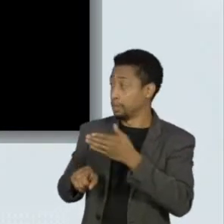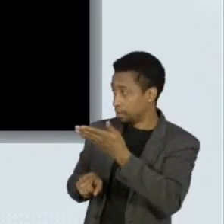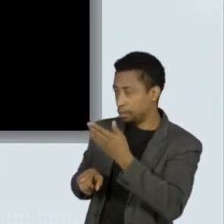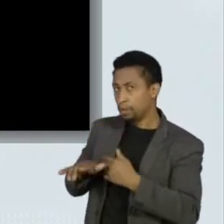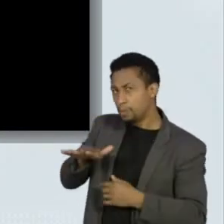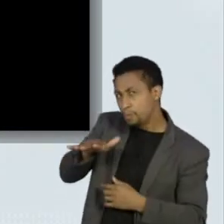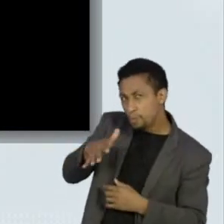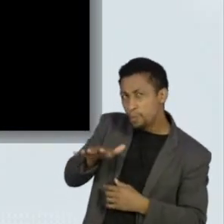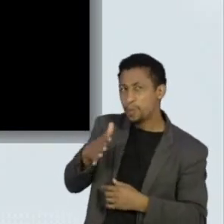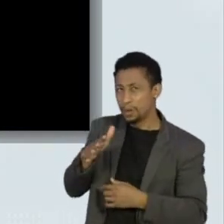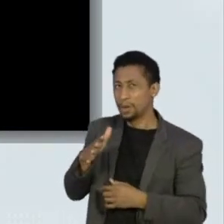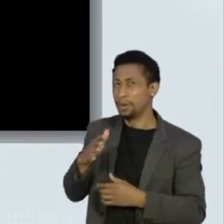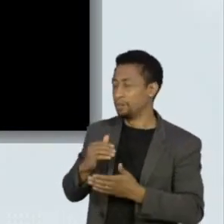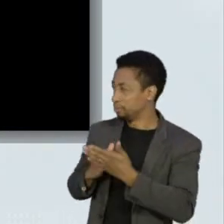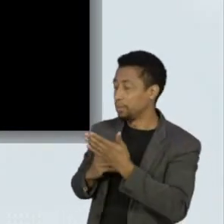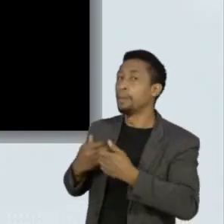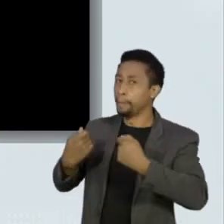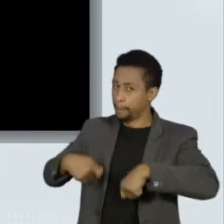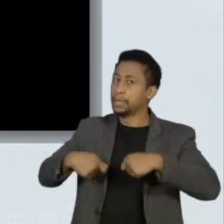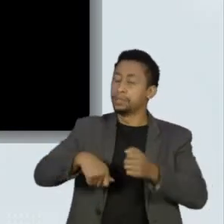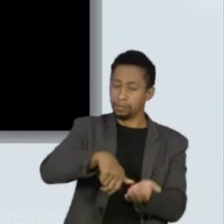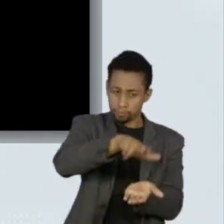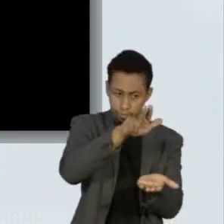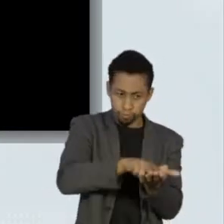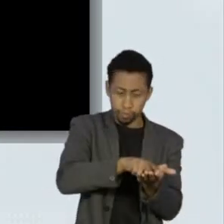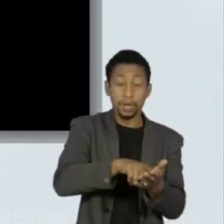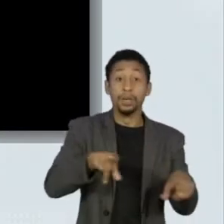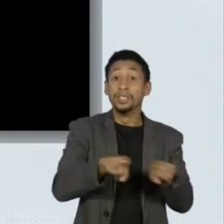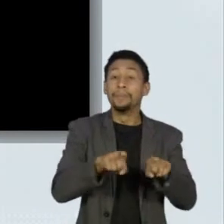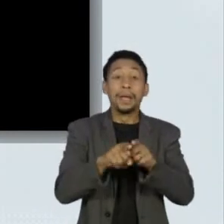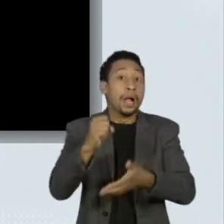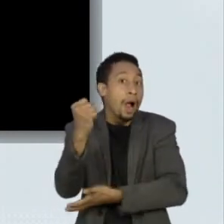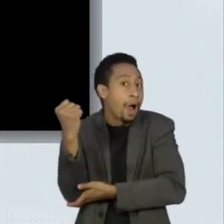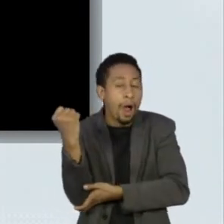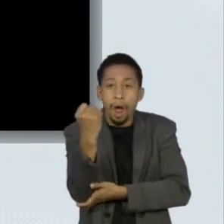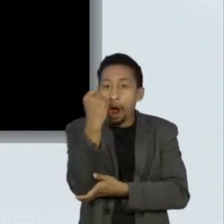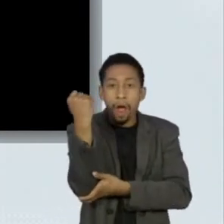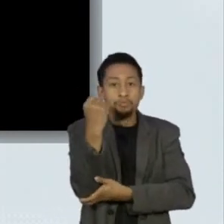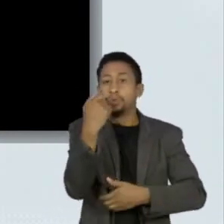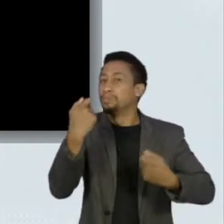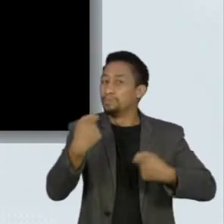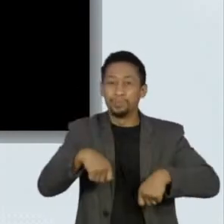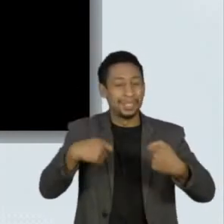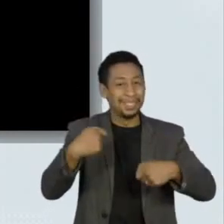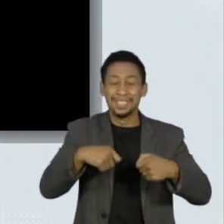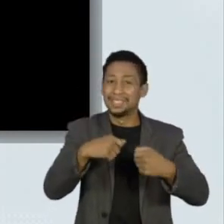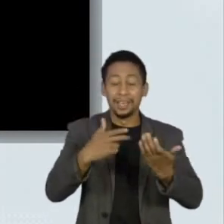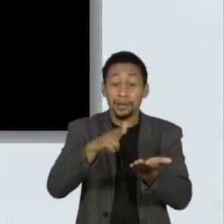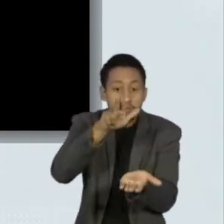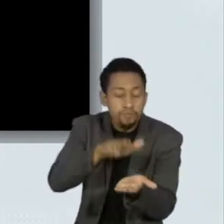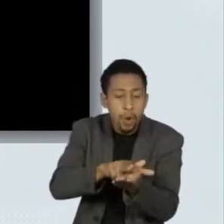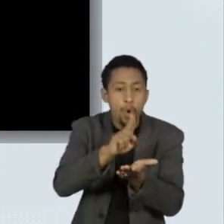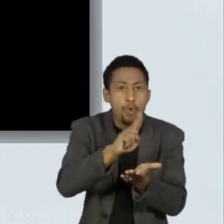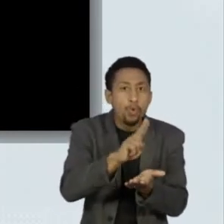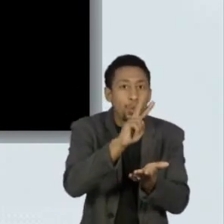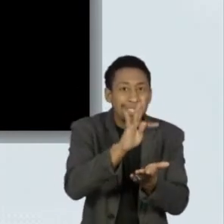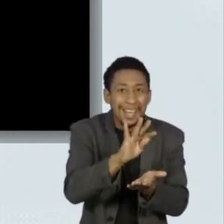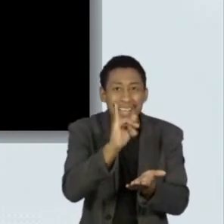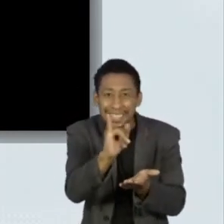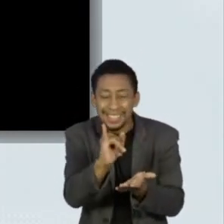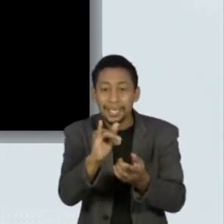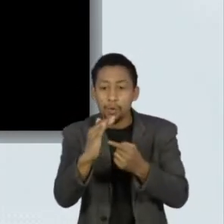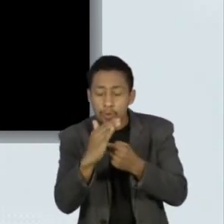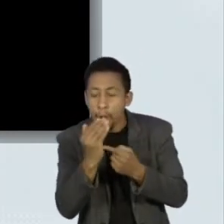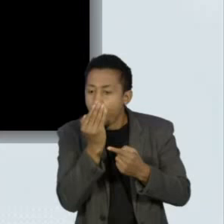que já precisam de internação hospitalar, e os casos graves que já precisam de uma intervenção muito mais forte, inclusive de unidades